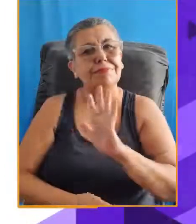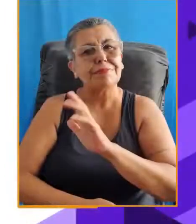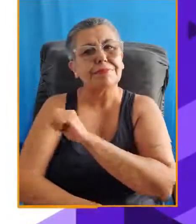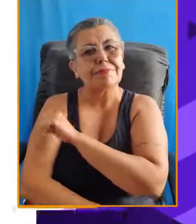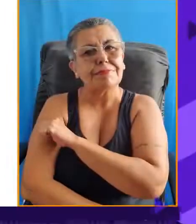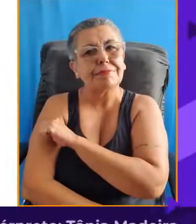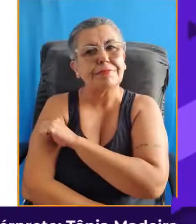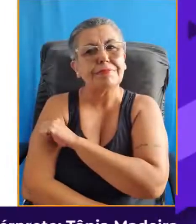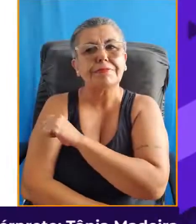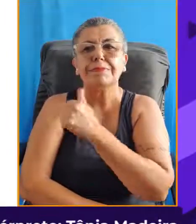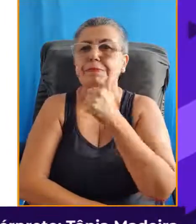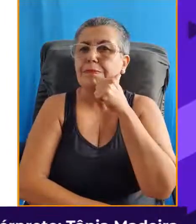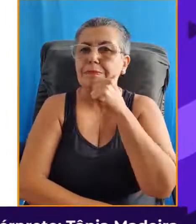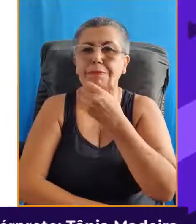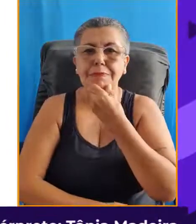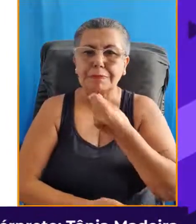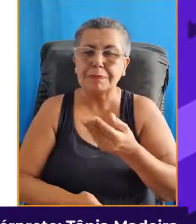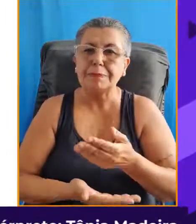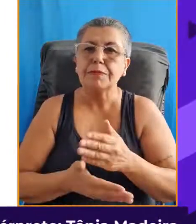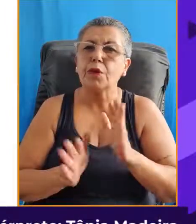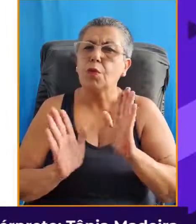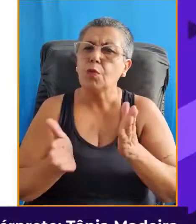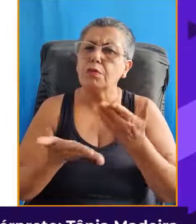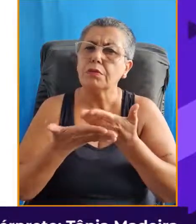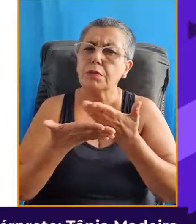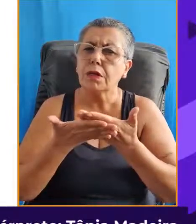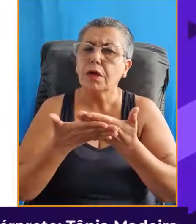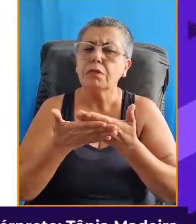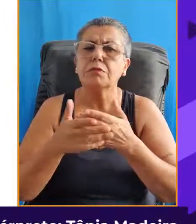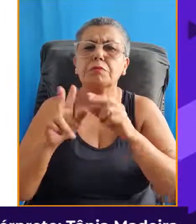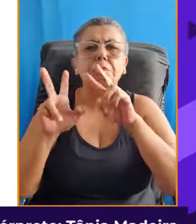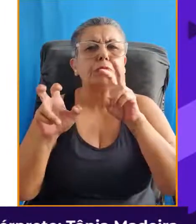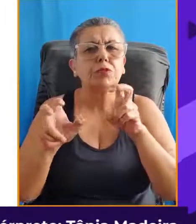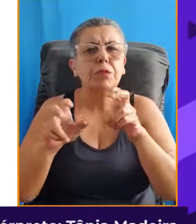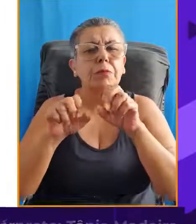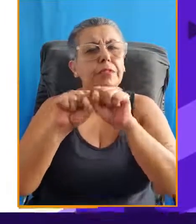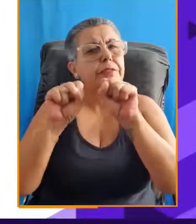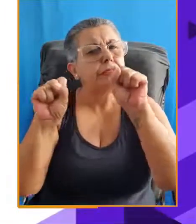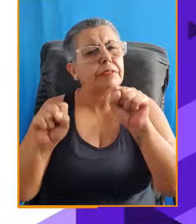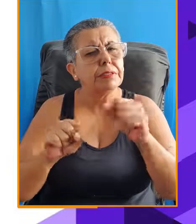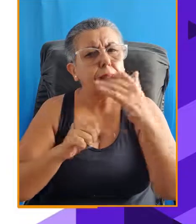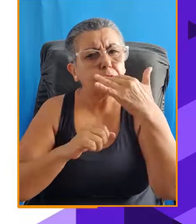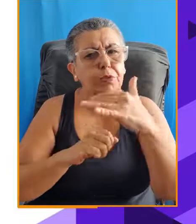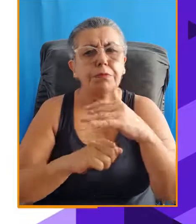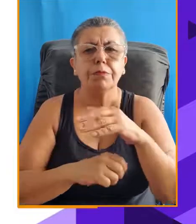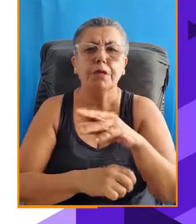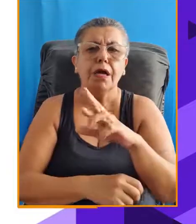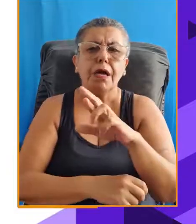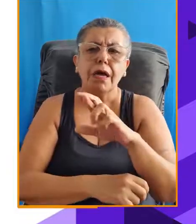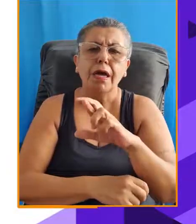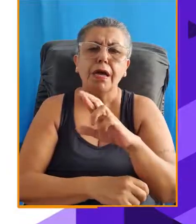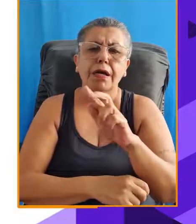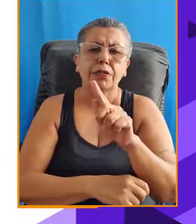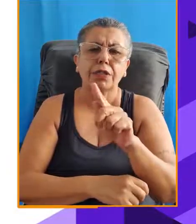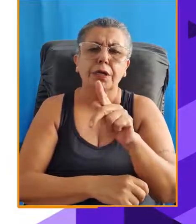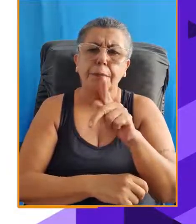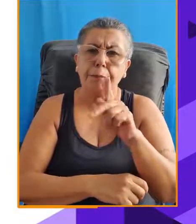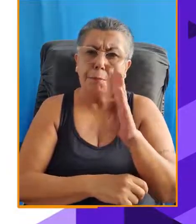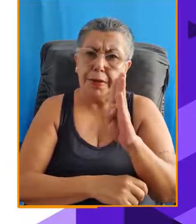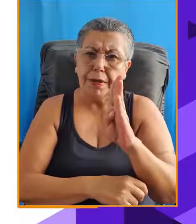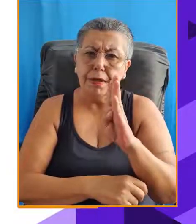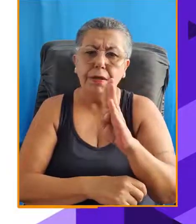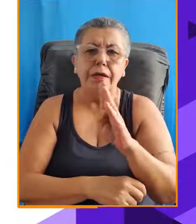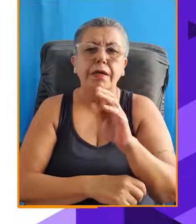Olá, aluna! Olá, aluno! Nessa videoaula, vamos tratar dos sistemas de cor RGB, CMYK e